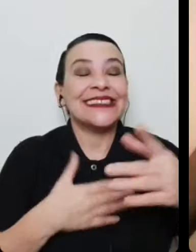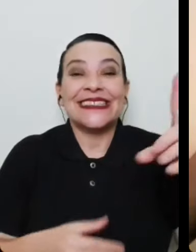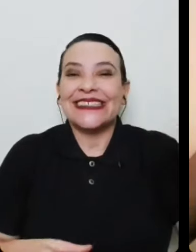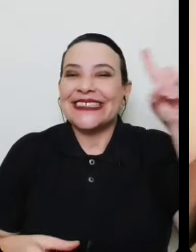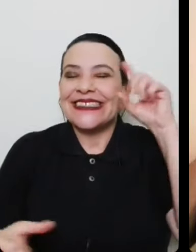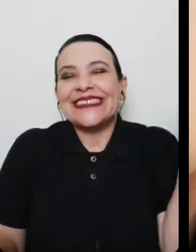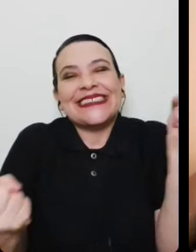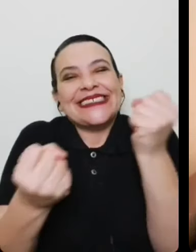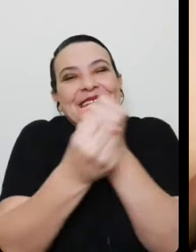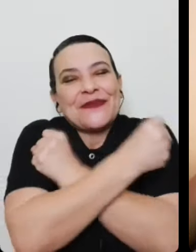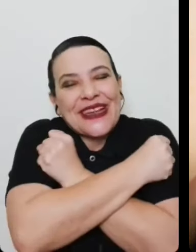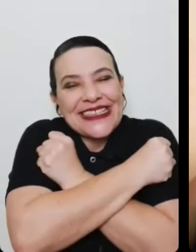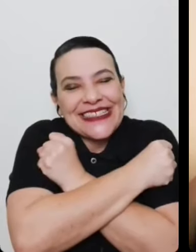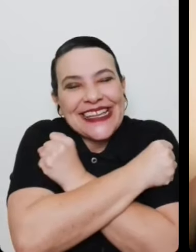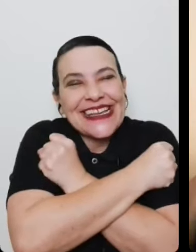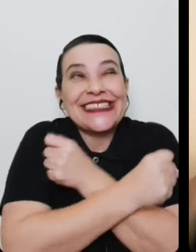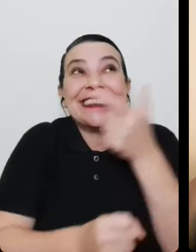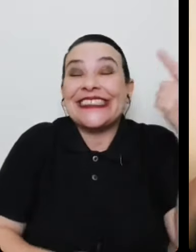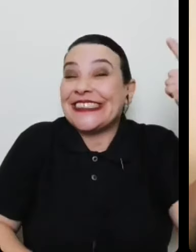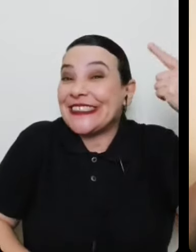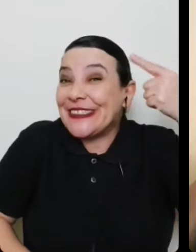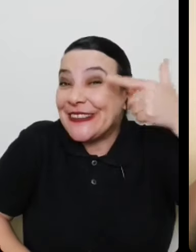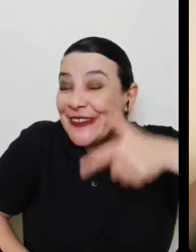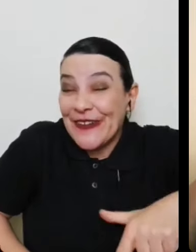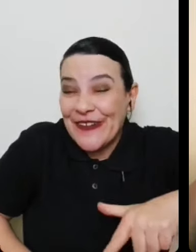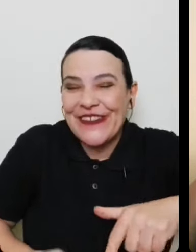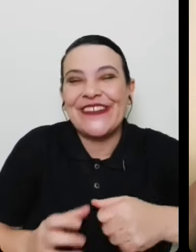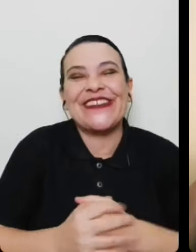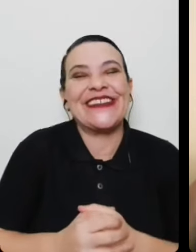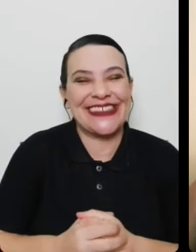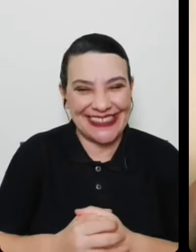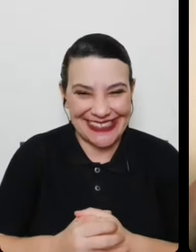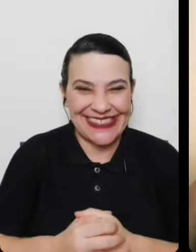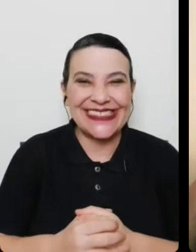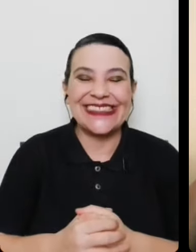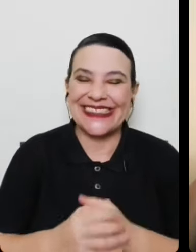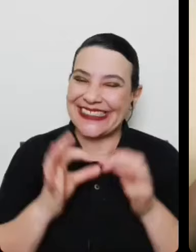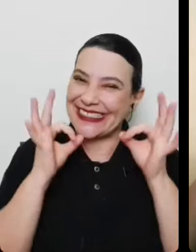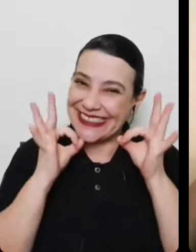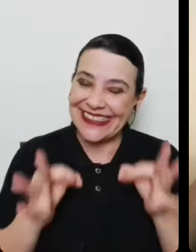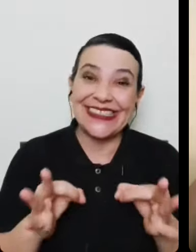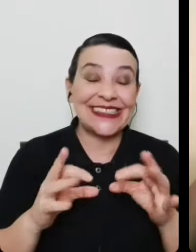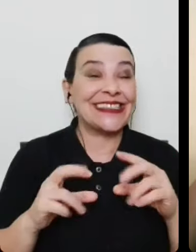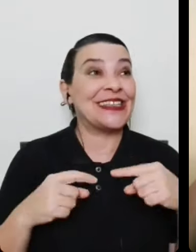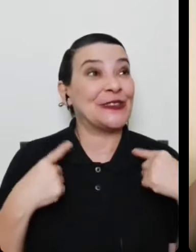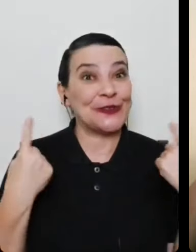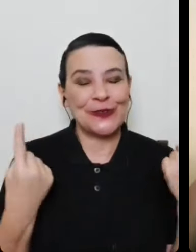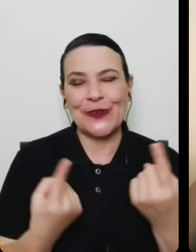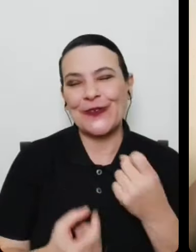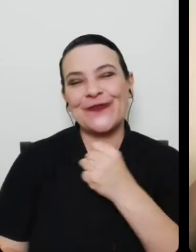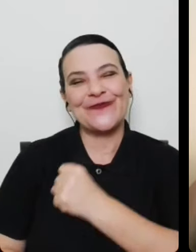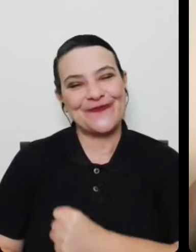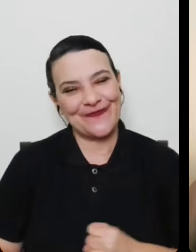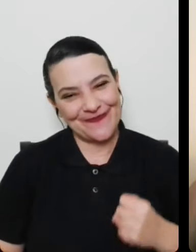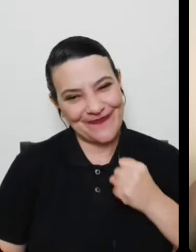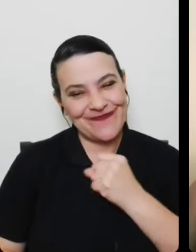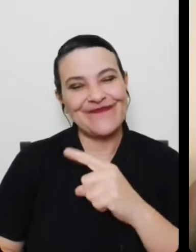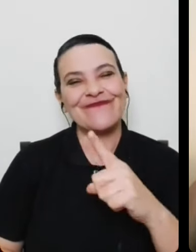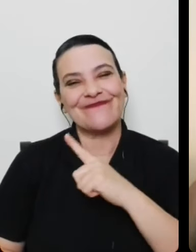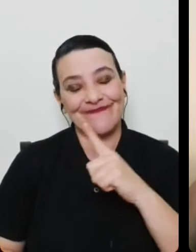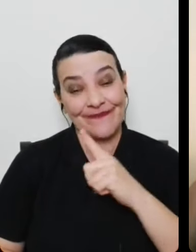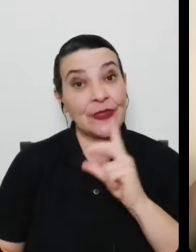abraçar de novo, né? Tocar, a gente está Sim, falando. com certeza. Com certeza, acho que todos nós temos saudades. É, né? Que se